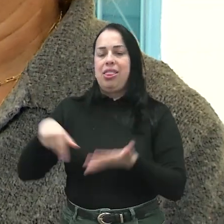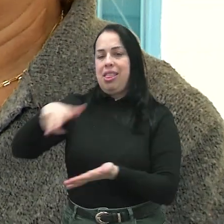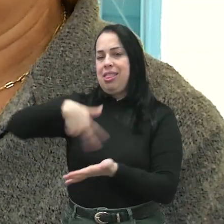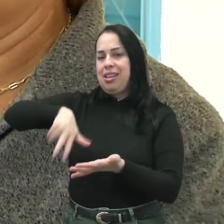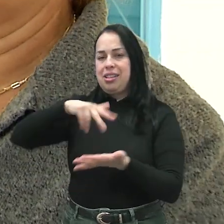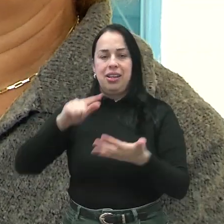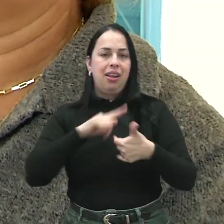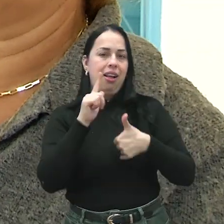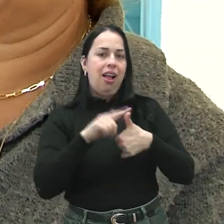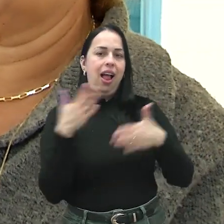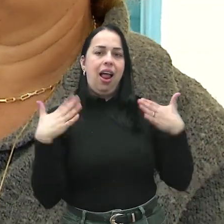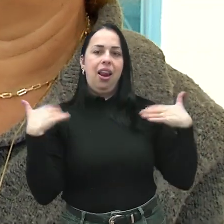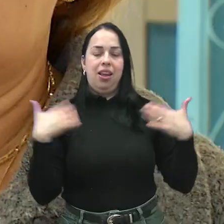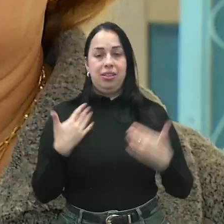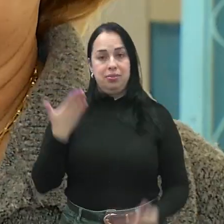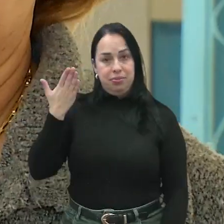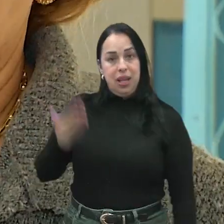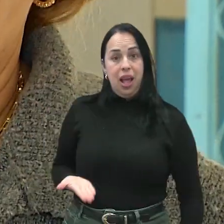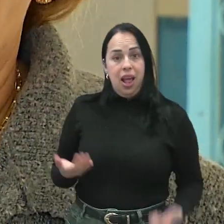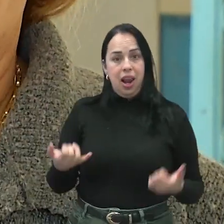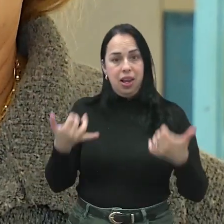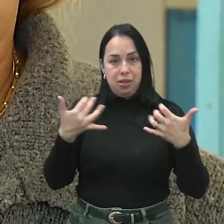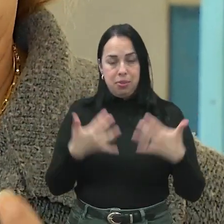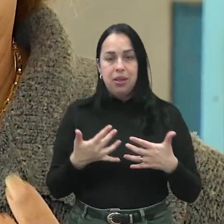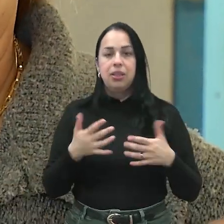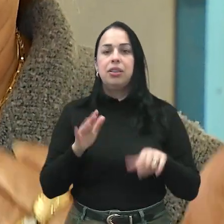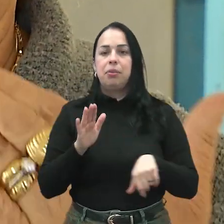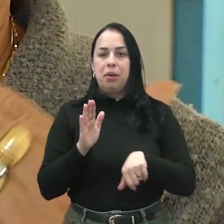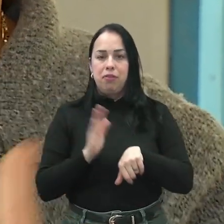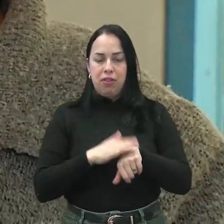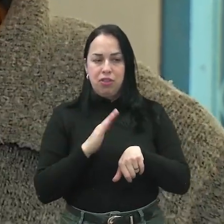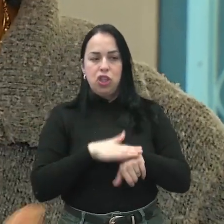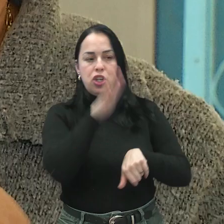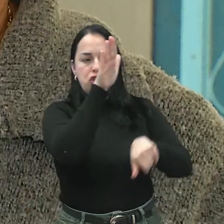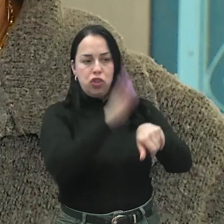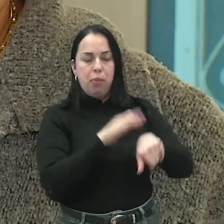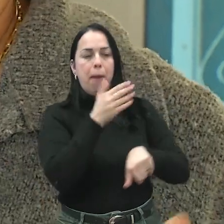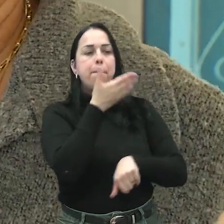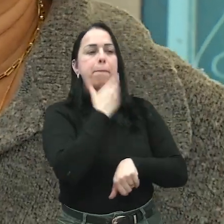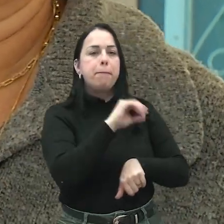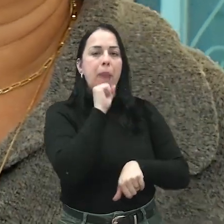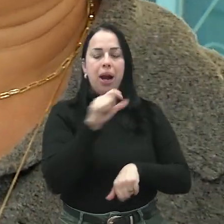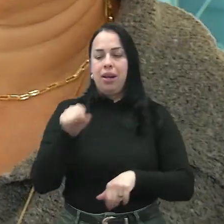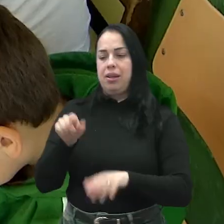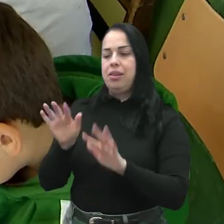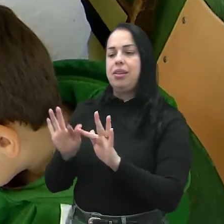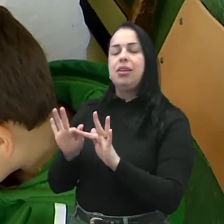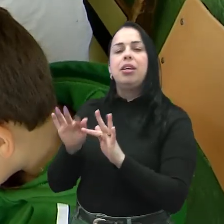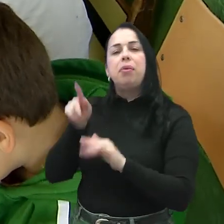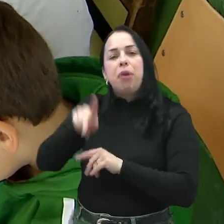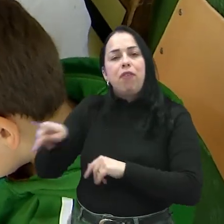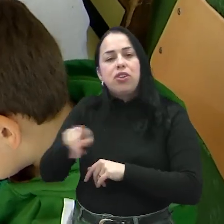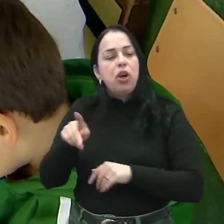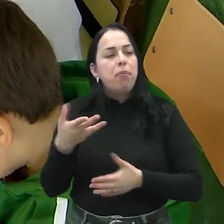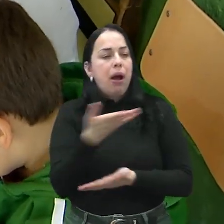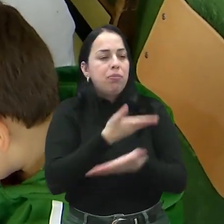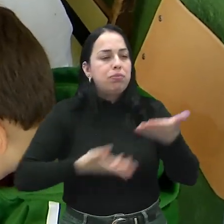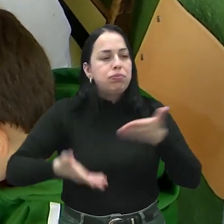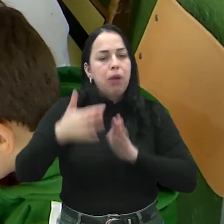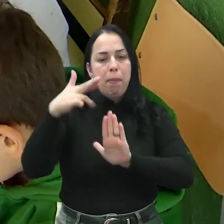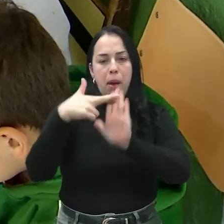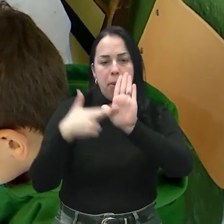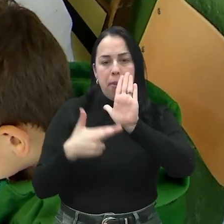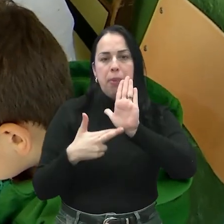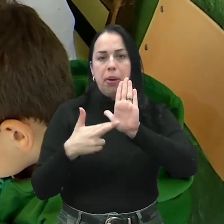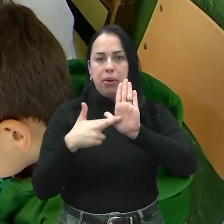dança, muita alegria. A gestora ainda realiza reuniões entre pais e professores para o alinhamento do